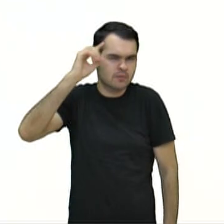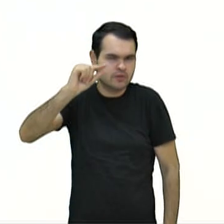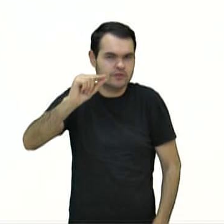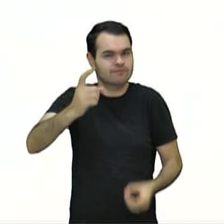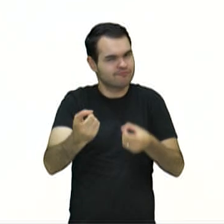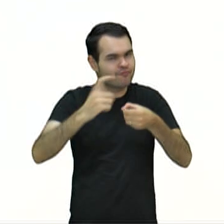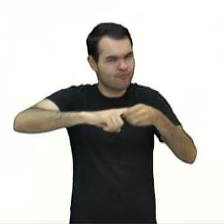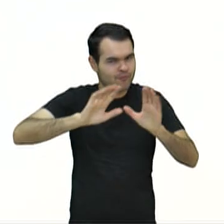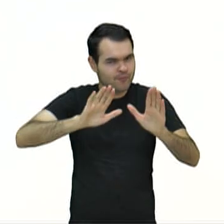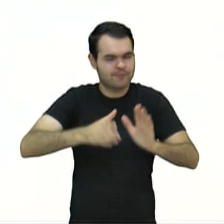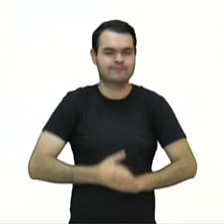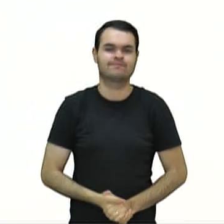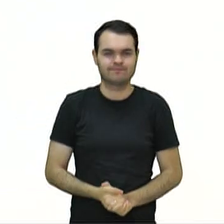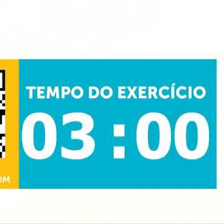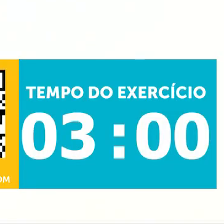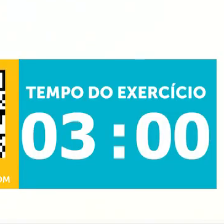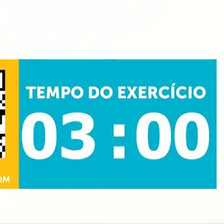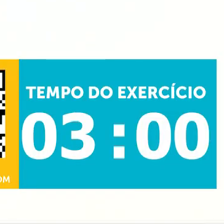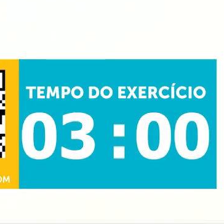volta.